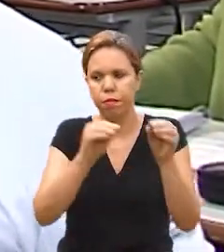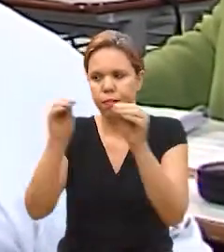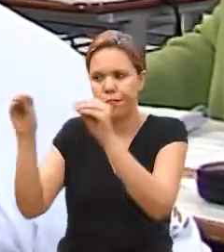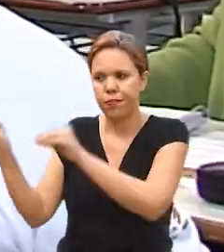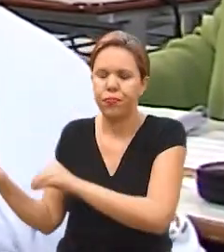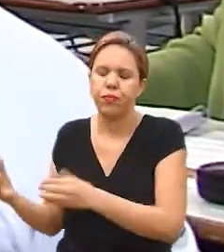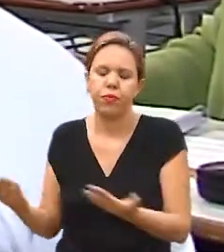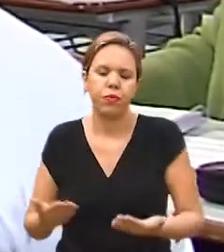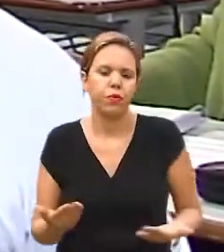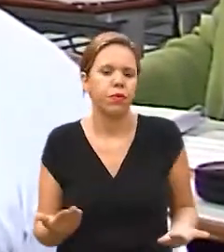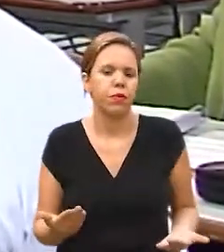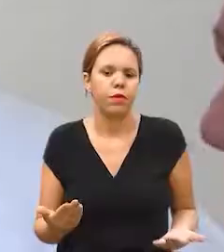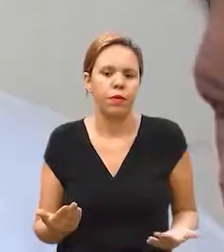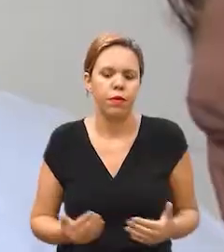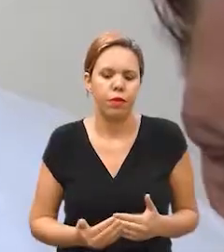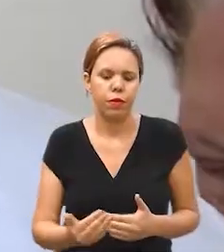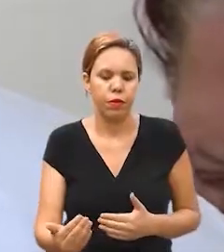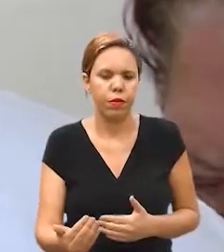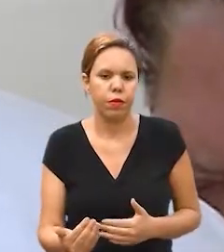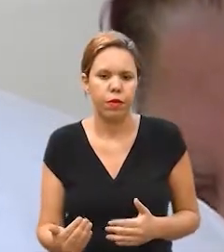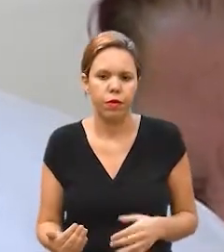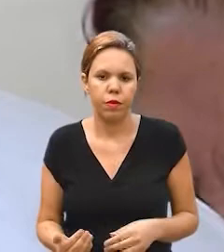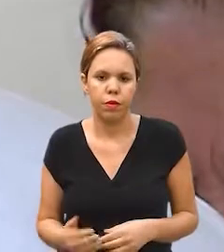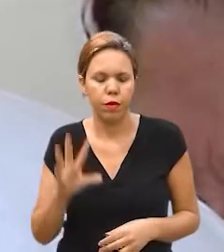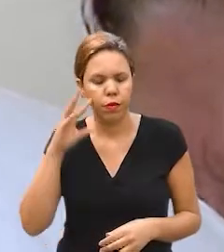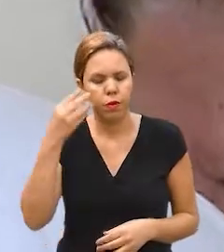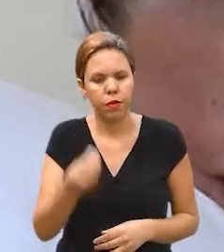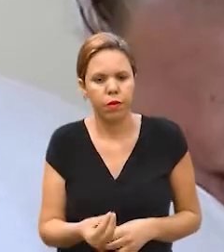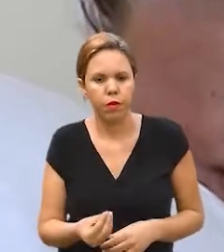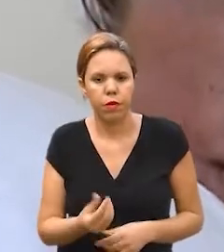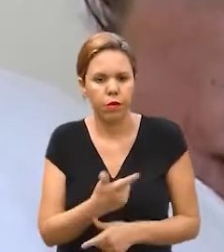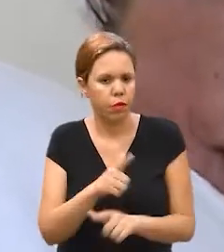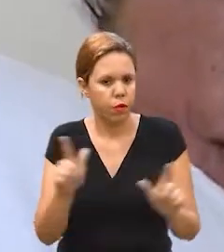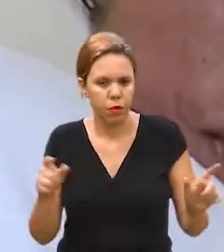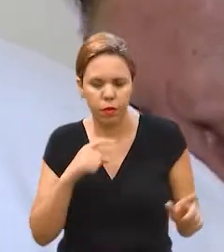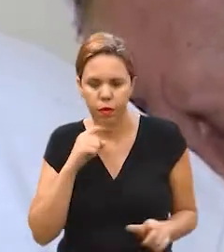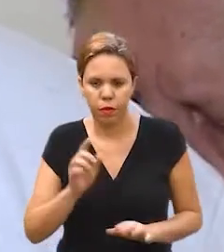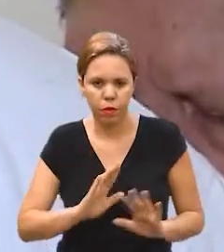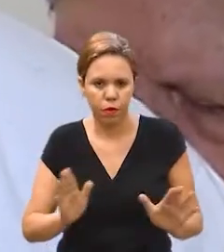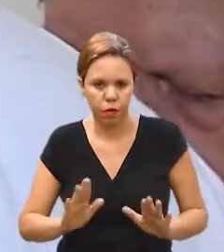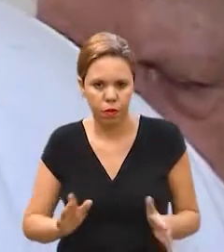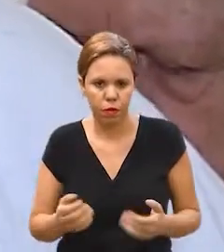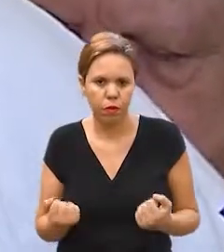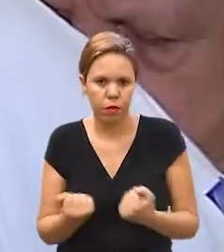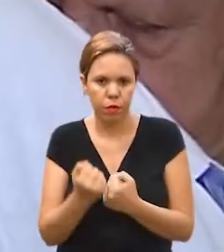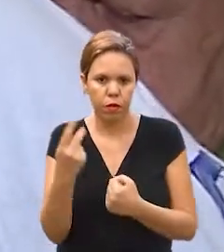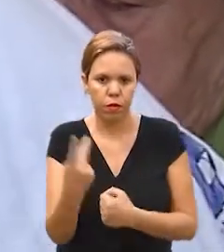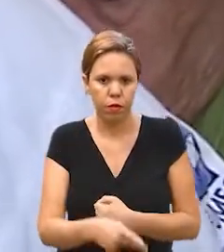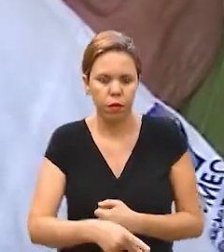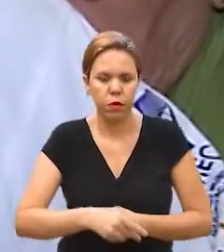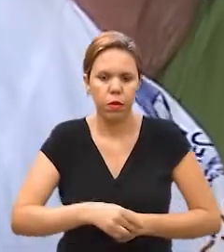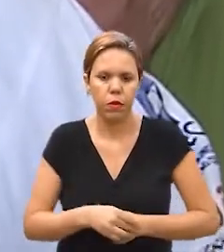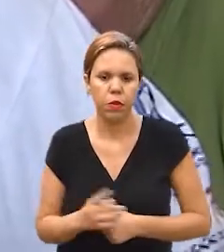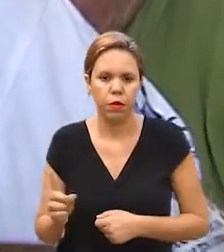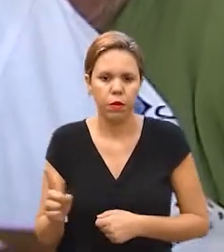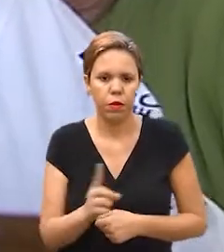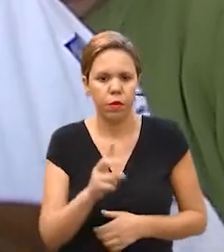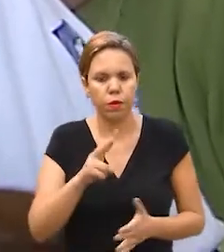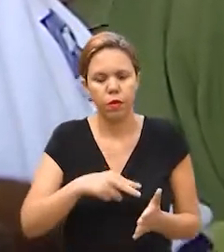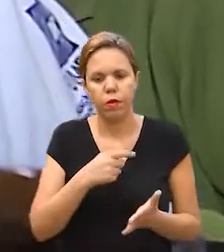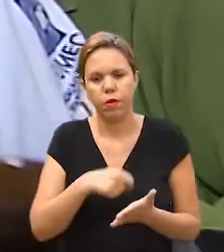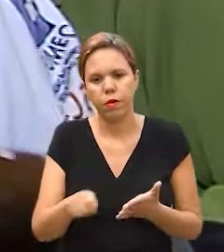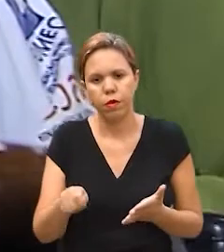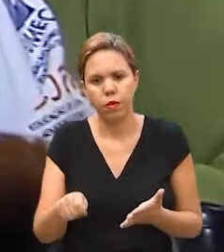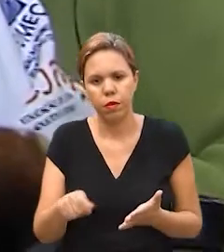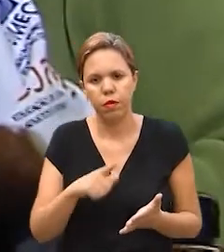casa, e hoje, a partir do momento que ela compreendeu que não tinha mais ninguém para dar o suporte para que ela viesse a